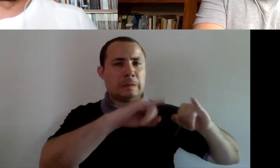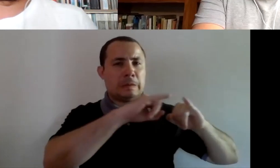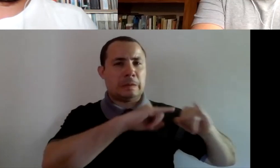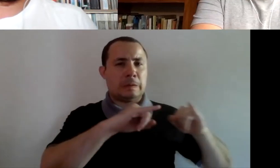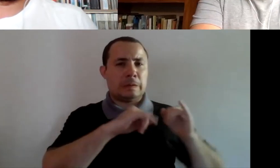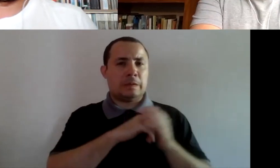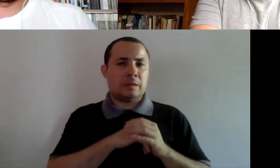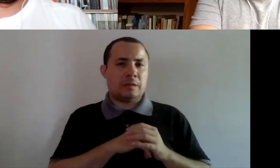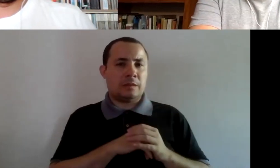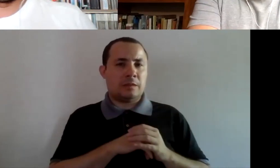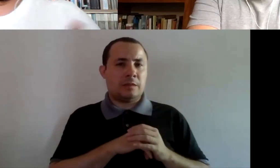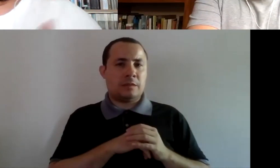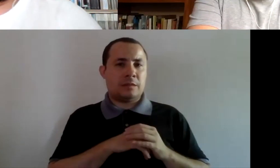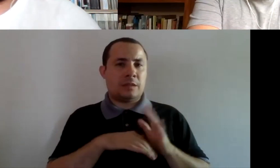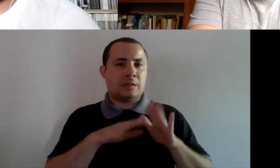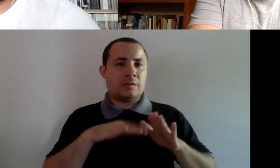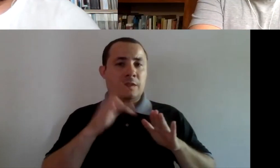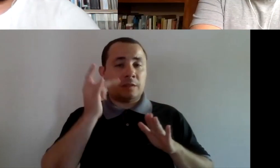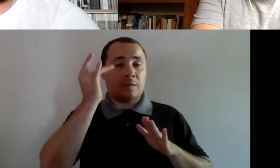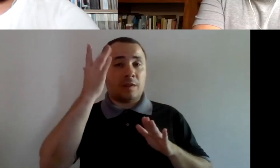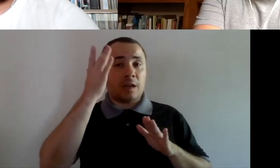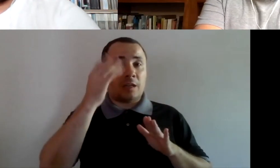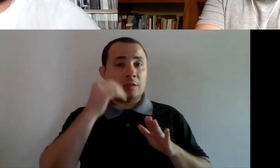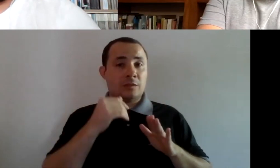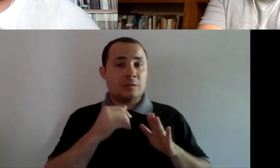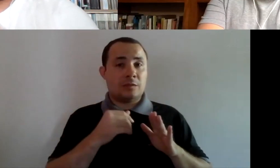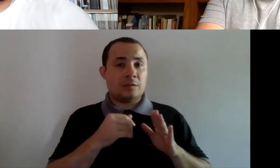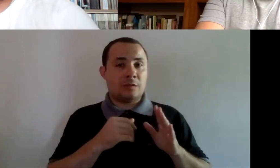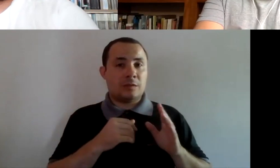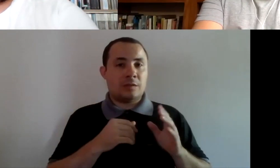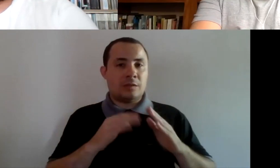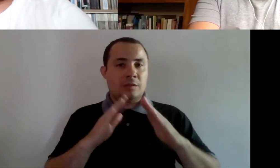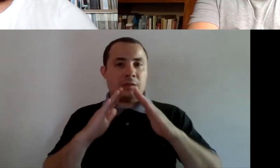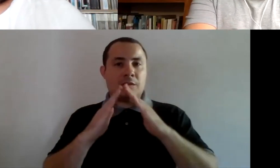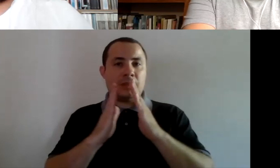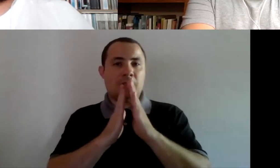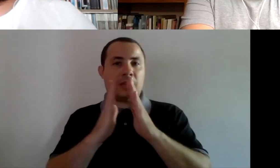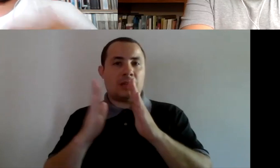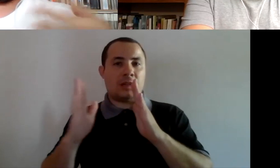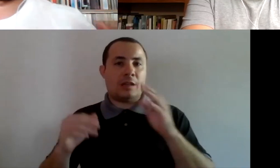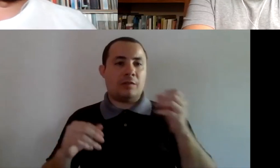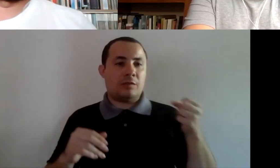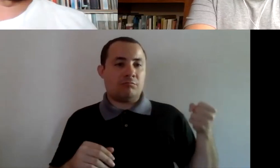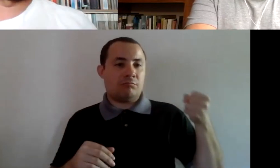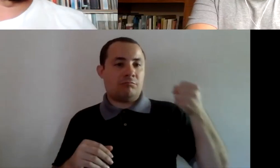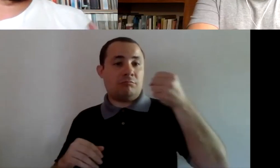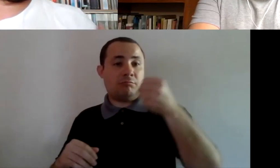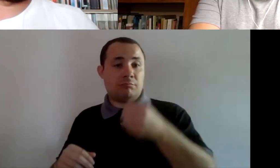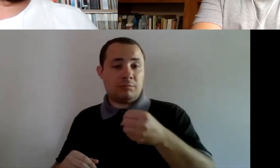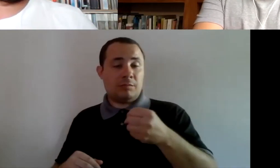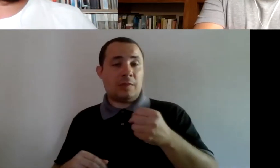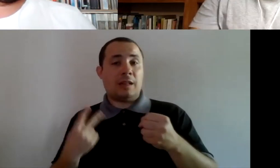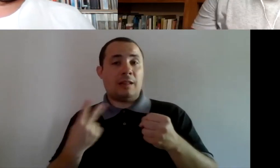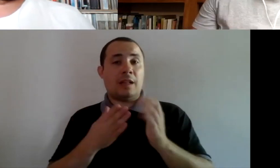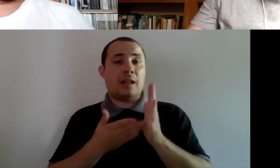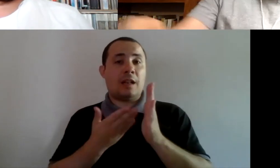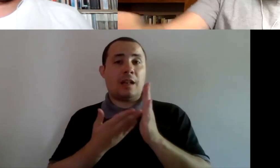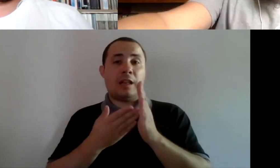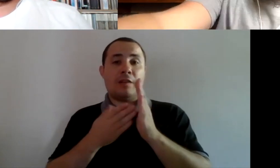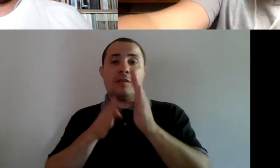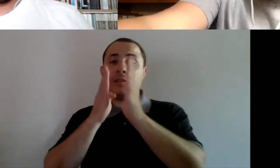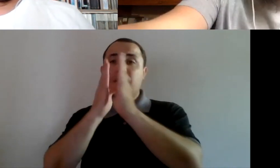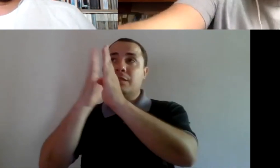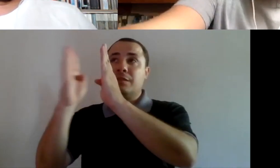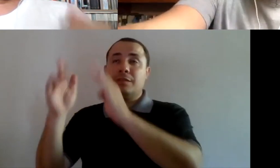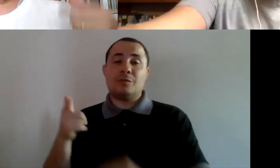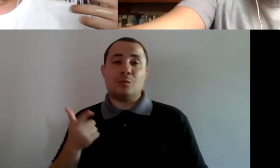os livros, parece. O escritor vai para a biblioteca, mas os livros dele não estão lá. Eu tenho vários amigos escritores que já contaram experiências